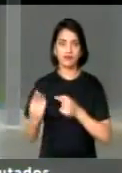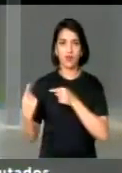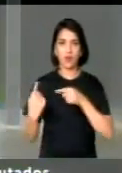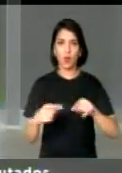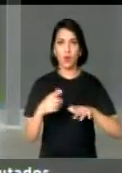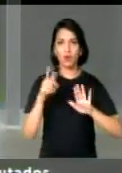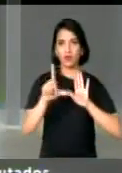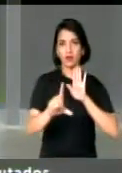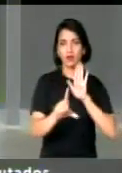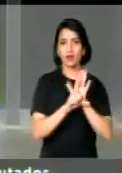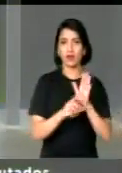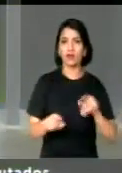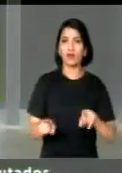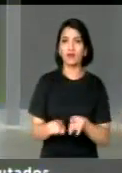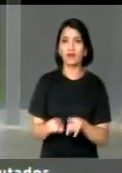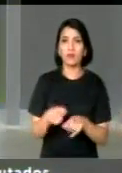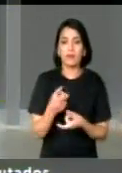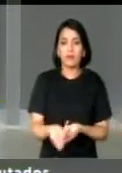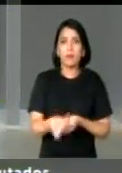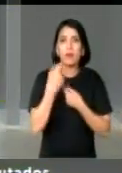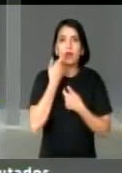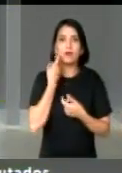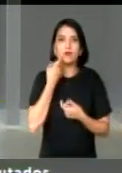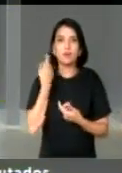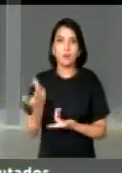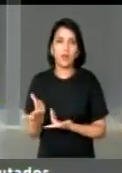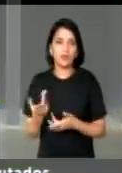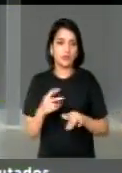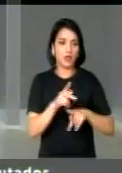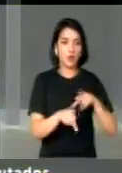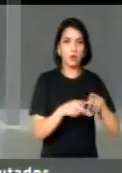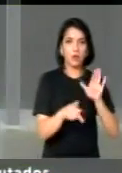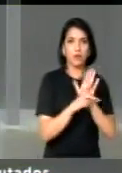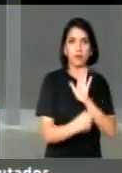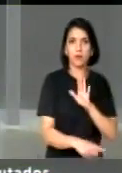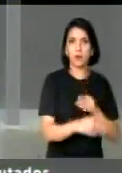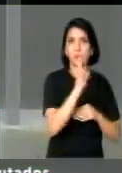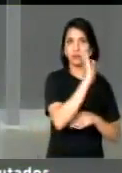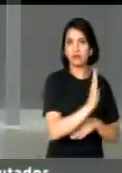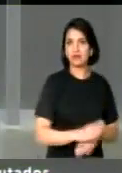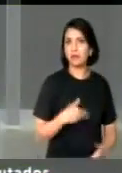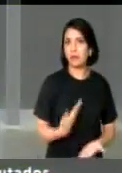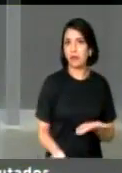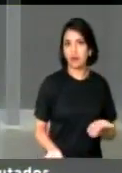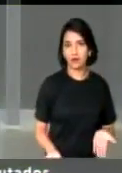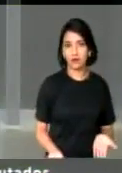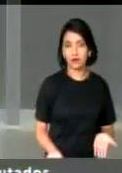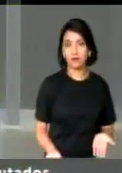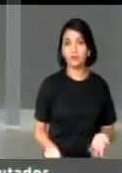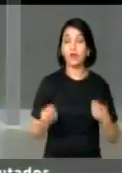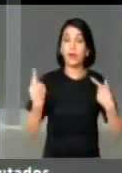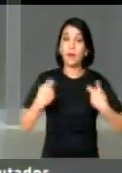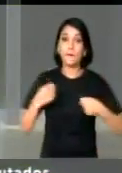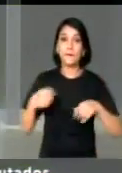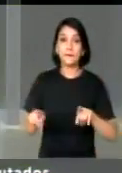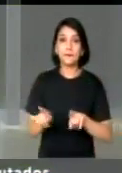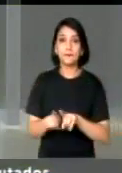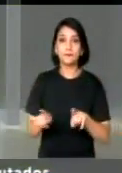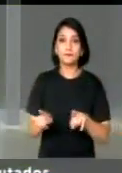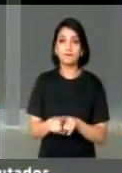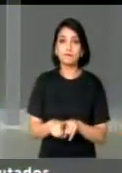levando o nosso pescado e deixando em desvantagem os pescadores brasileiros. Precisamos ajustar